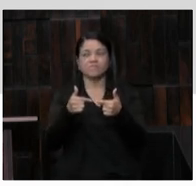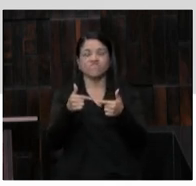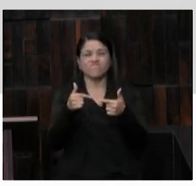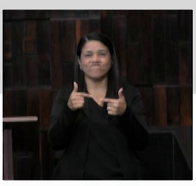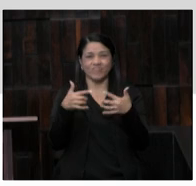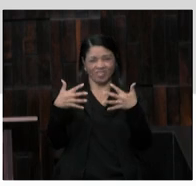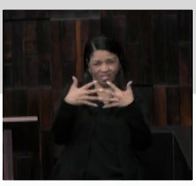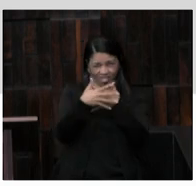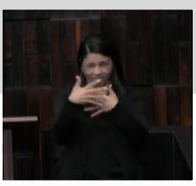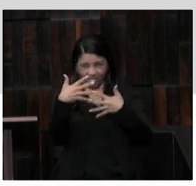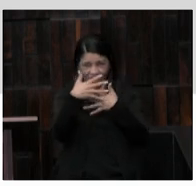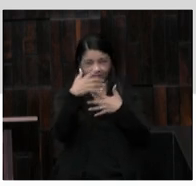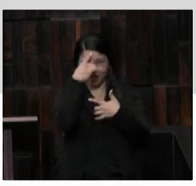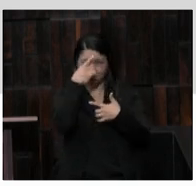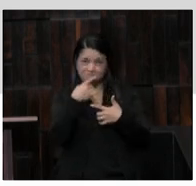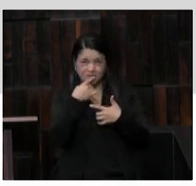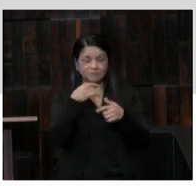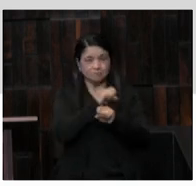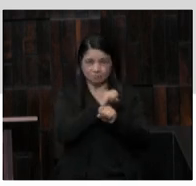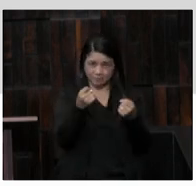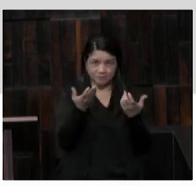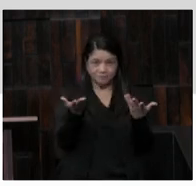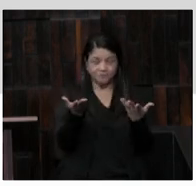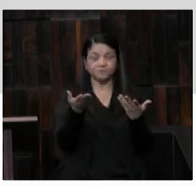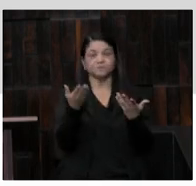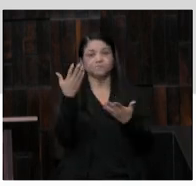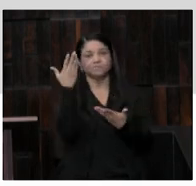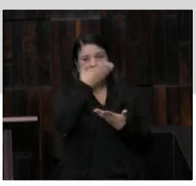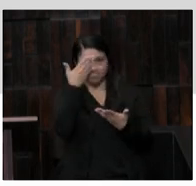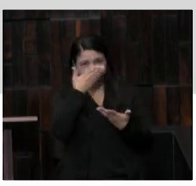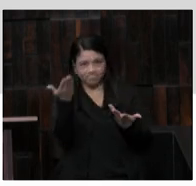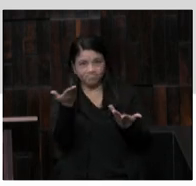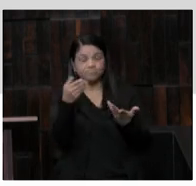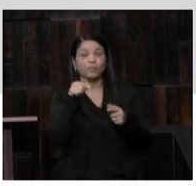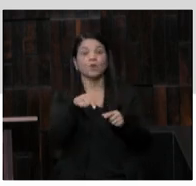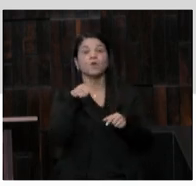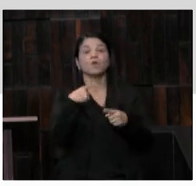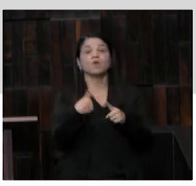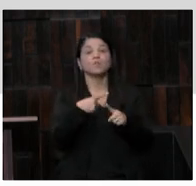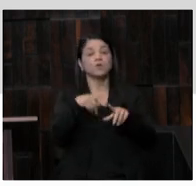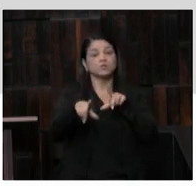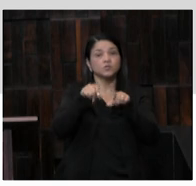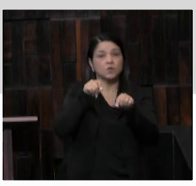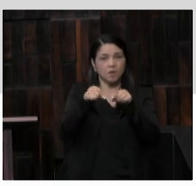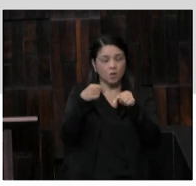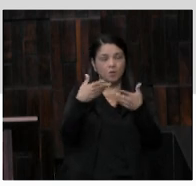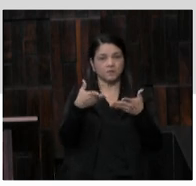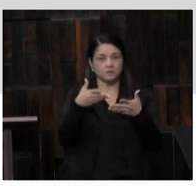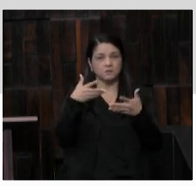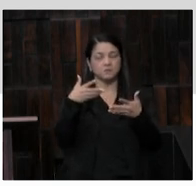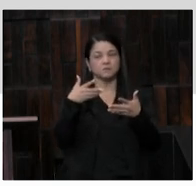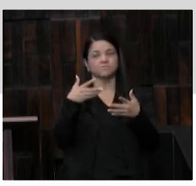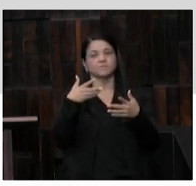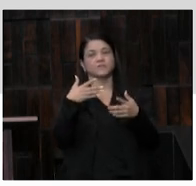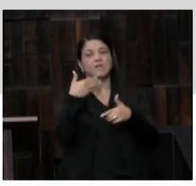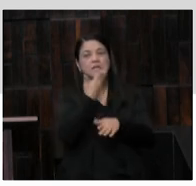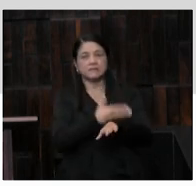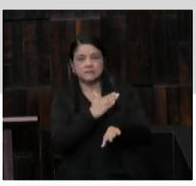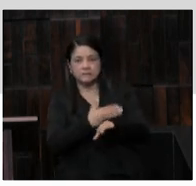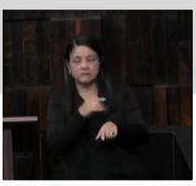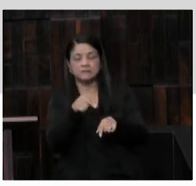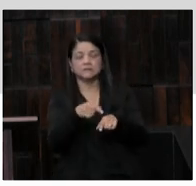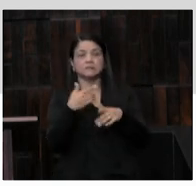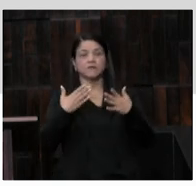conseguindo ver as imagens, né? Mas eu vou falar um pouquinho. Bom, por que a gente escolheu essas intervenções? Que ali no cantinho a gente teria o exercício de vibração de